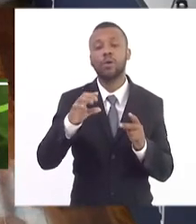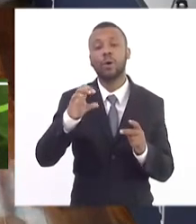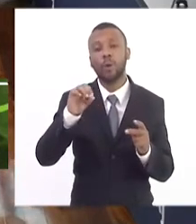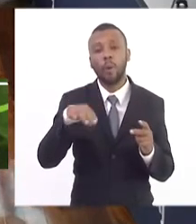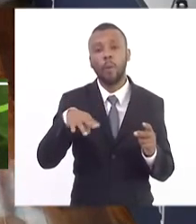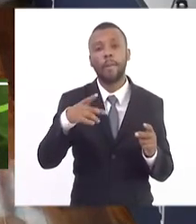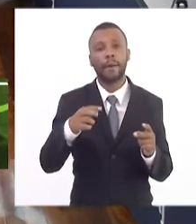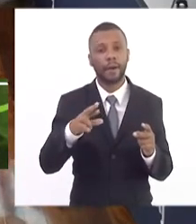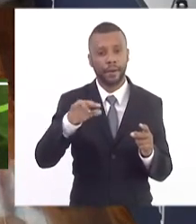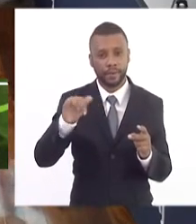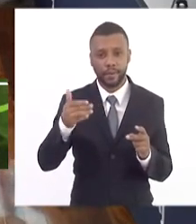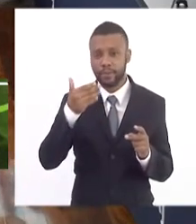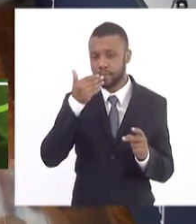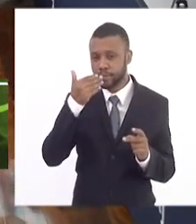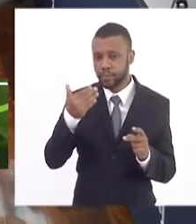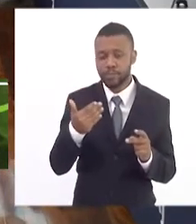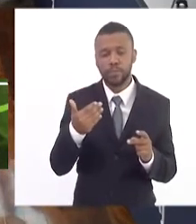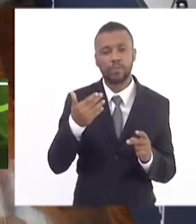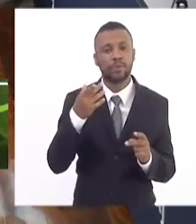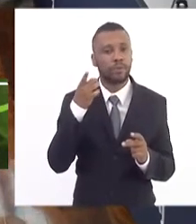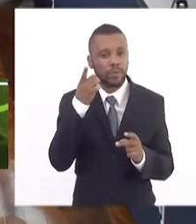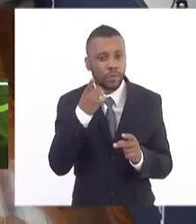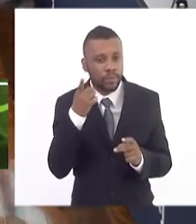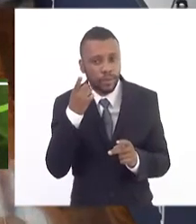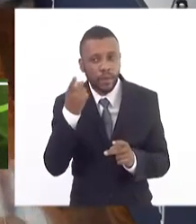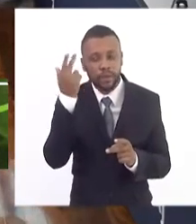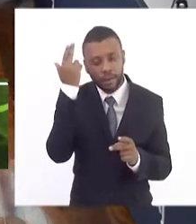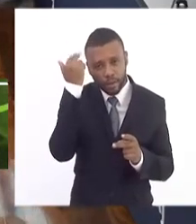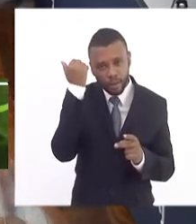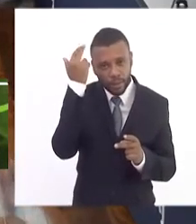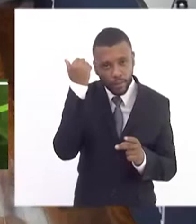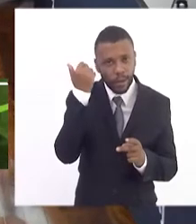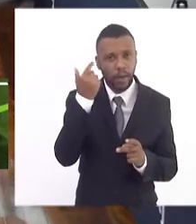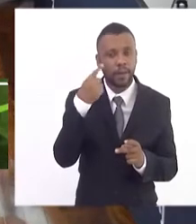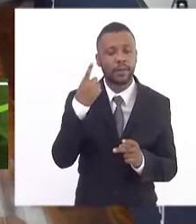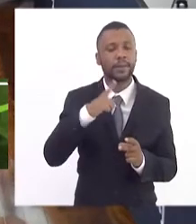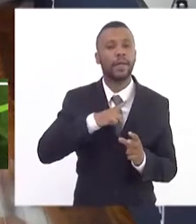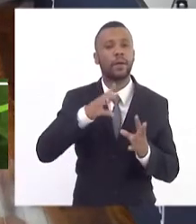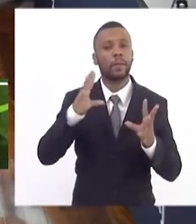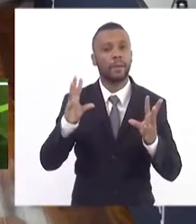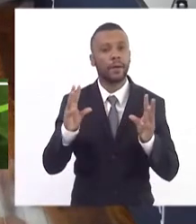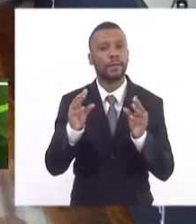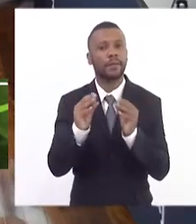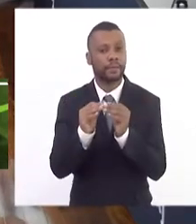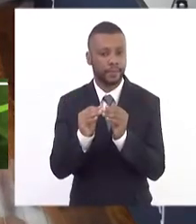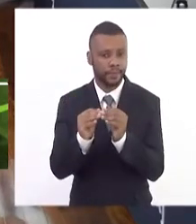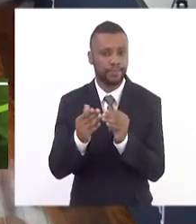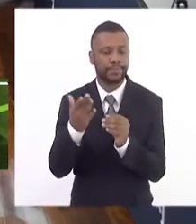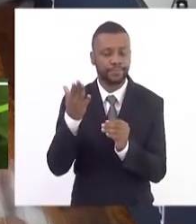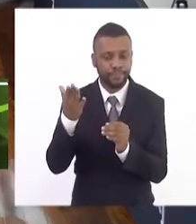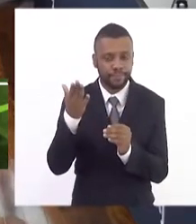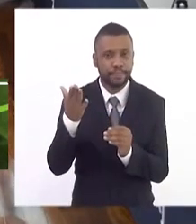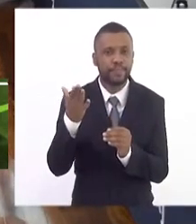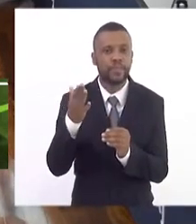solicitado pelo deputado Eliomar Coelho, ali tem uma síntese, né,